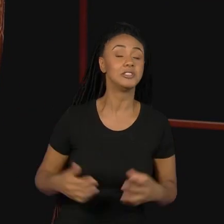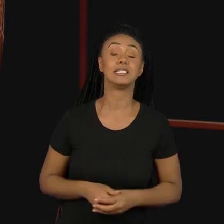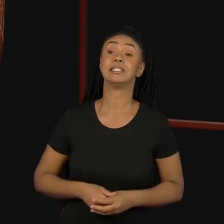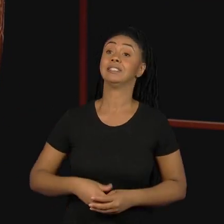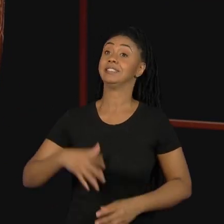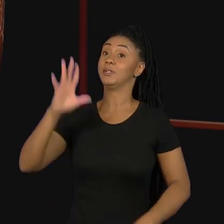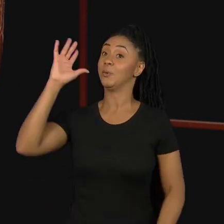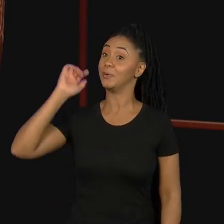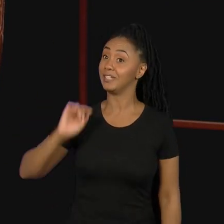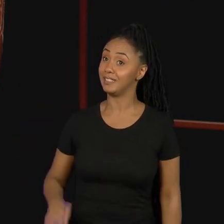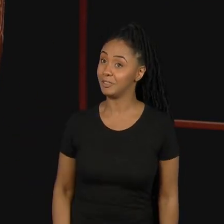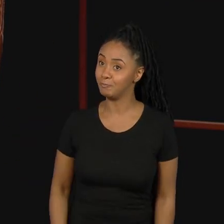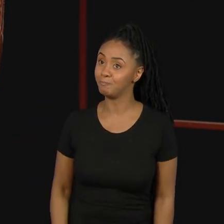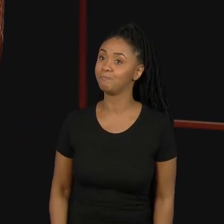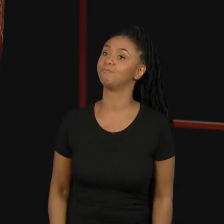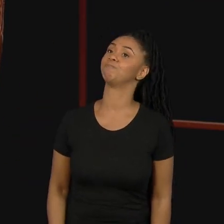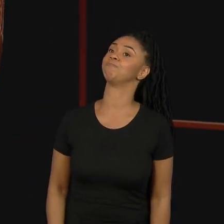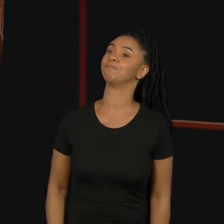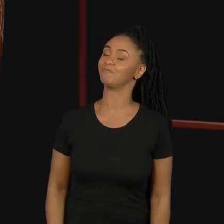Rapaz, olha,